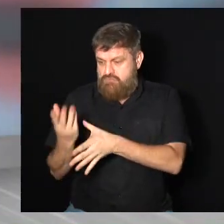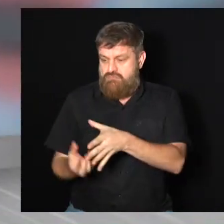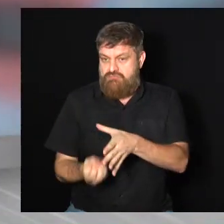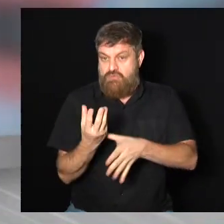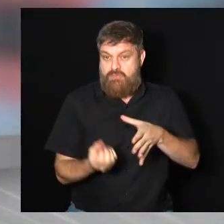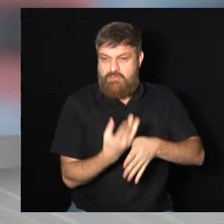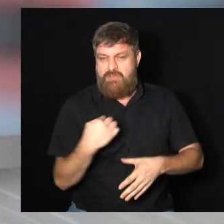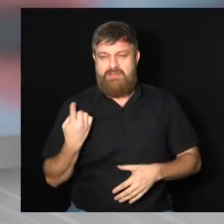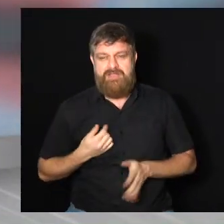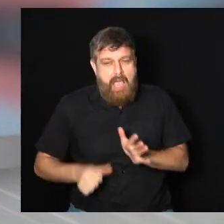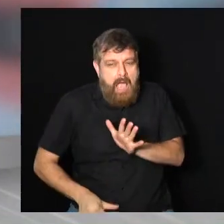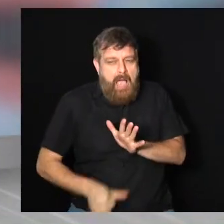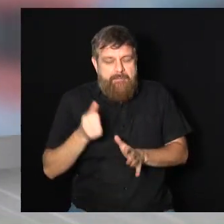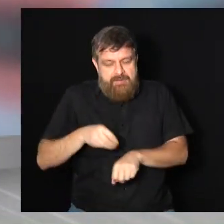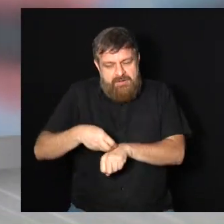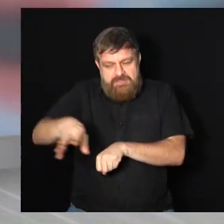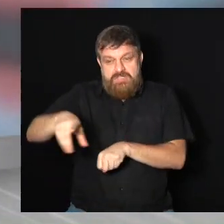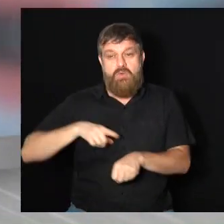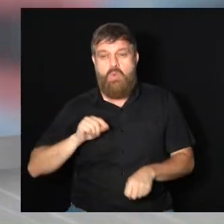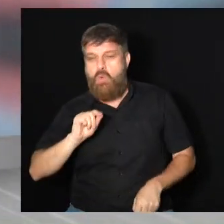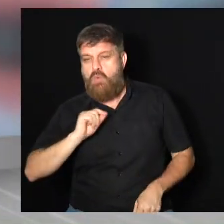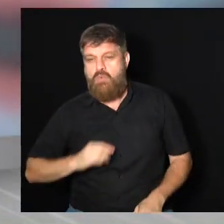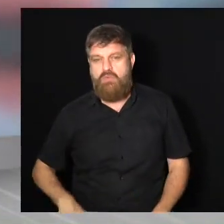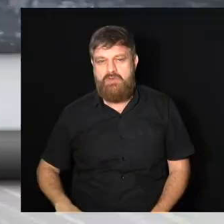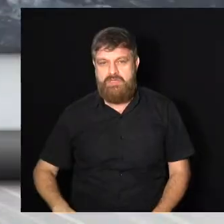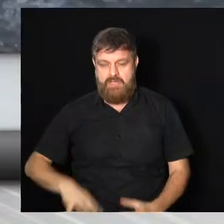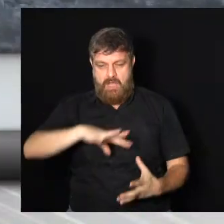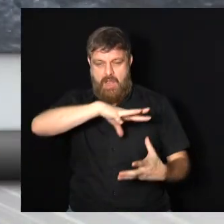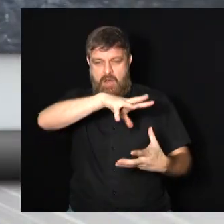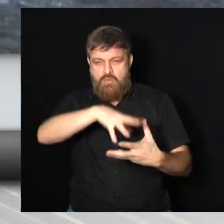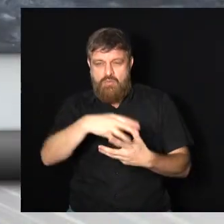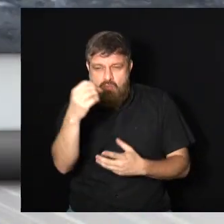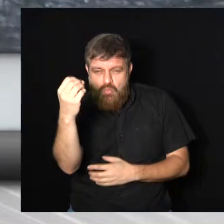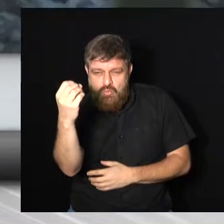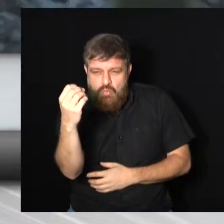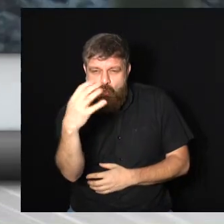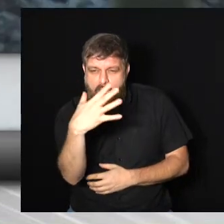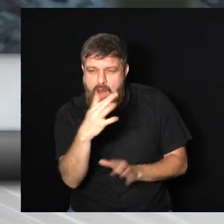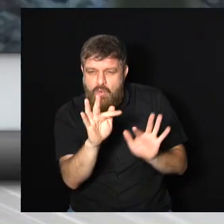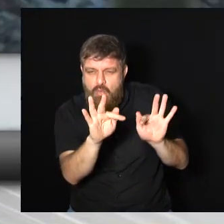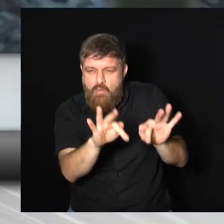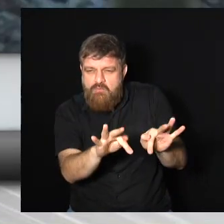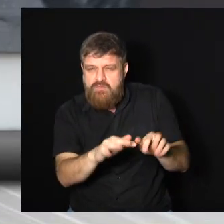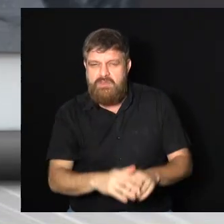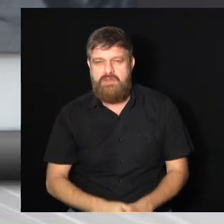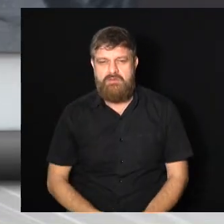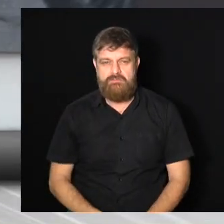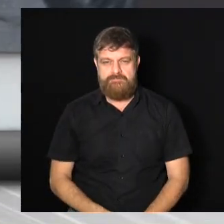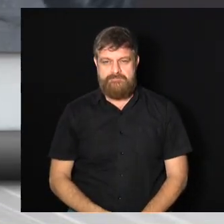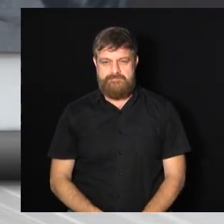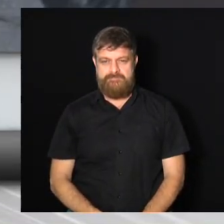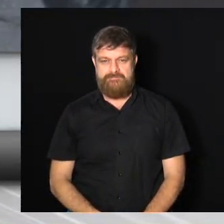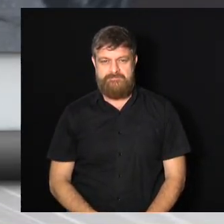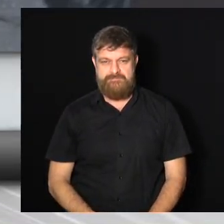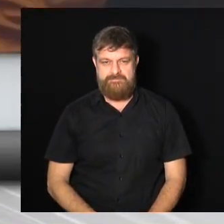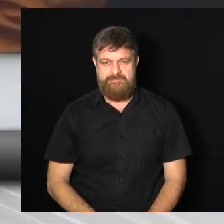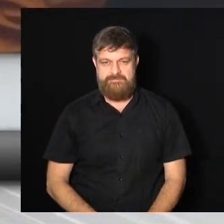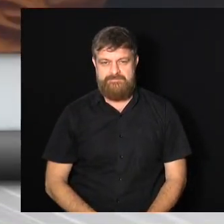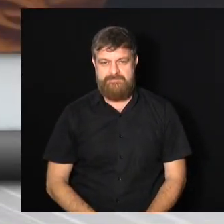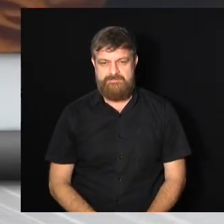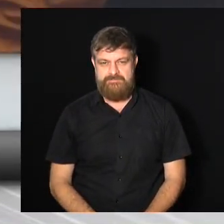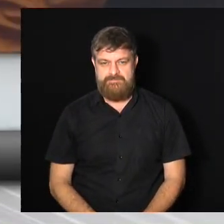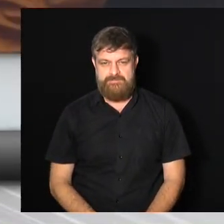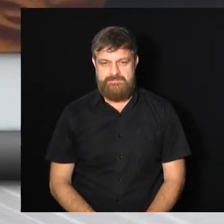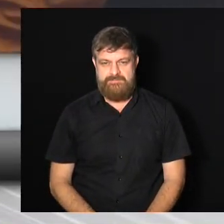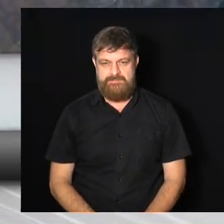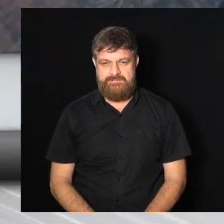E a nossa primeira dica é A Luz no Fim do Mundo. I'm the only girl of my species. I'm the only